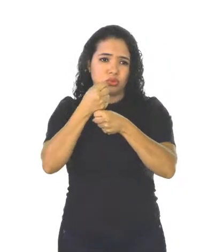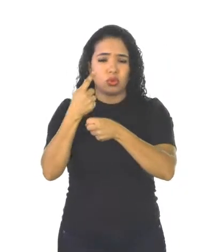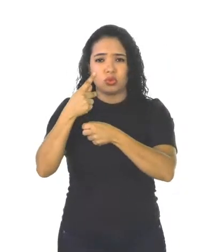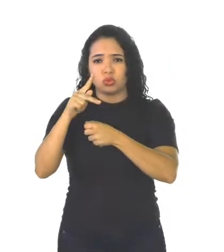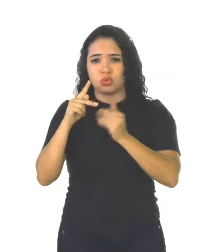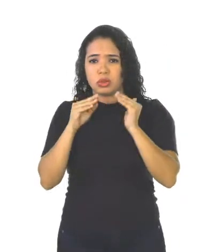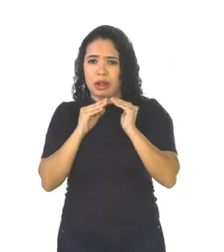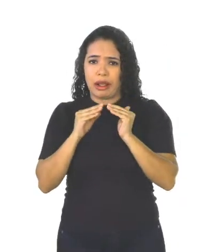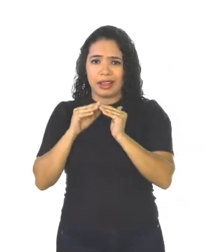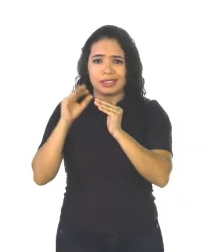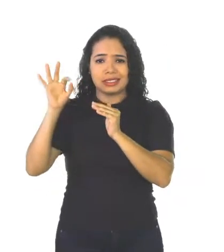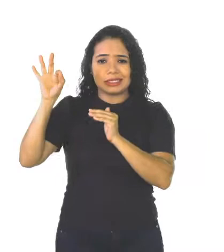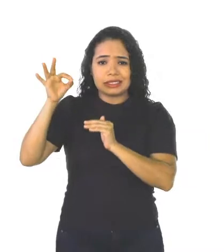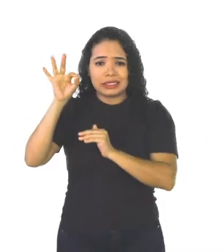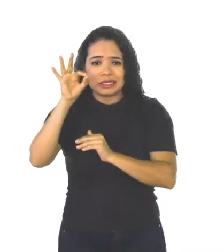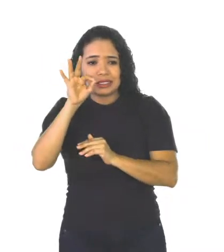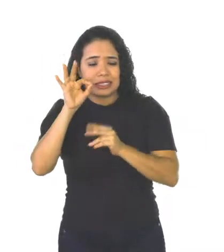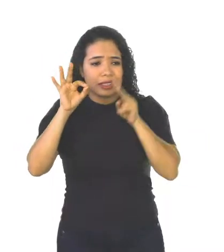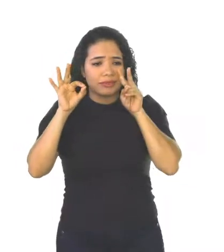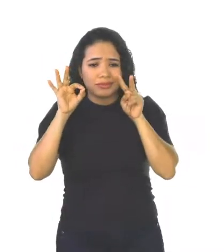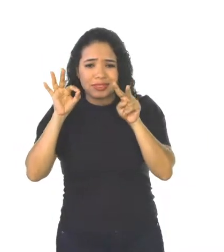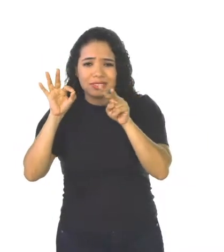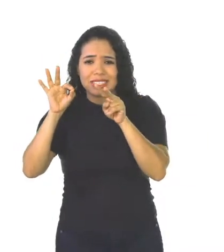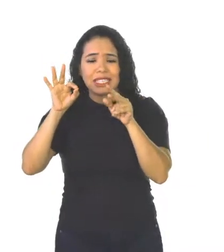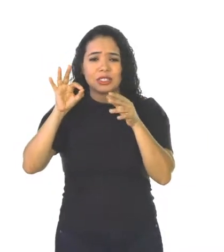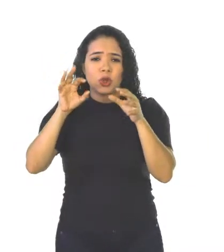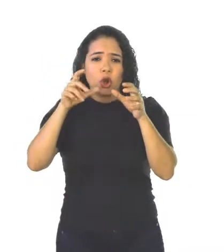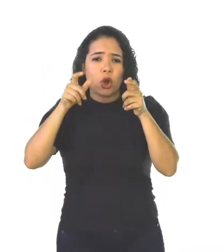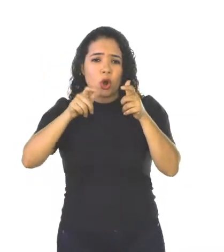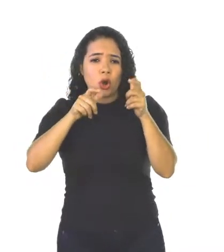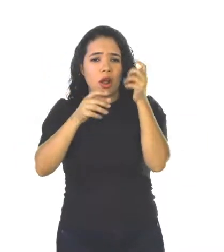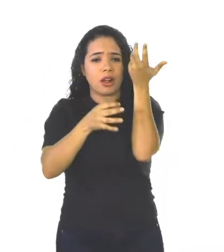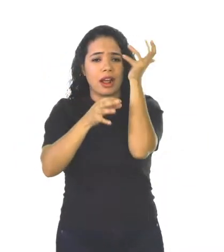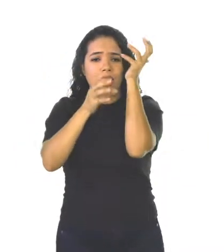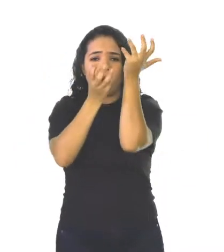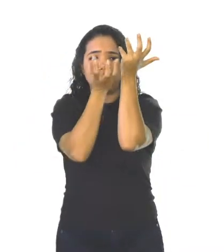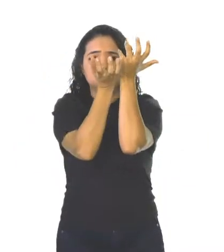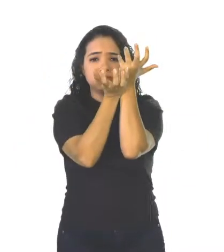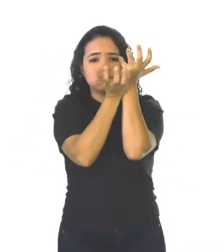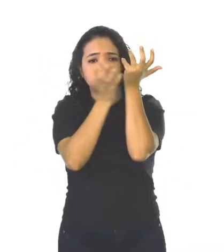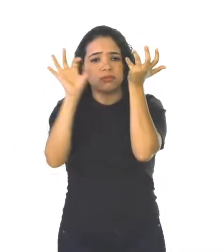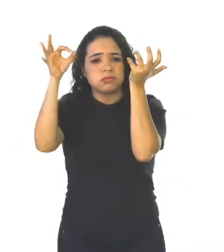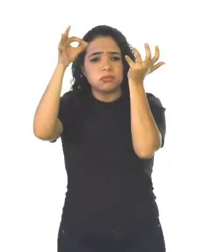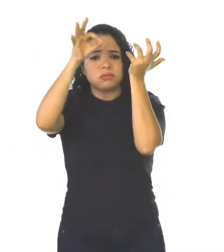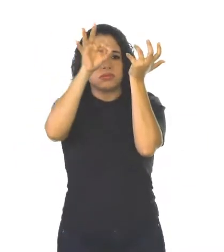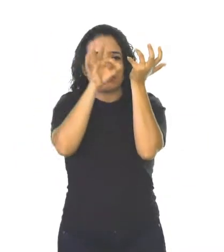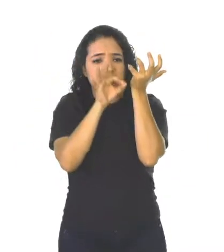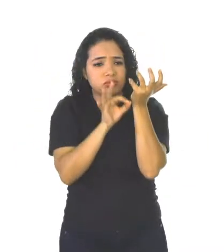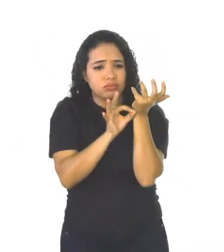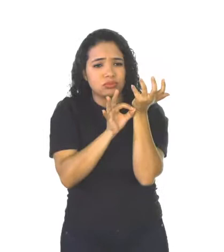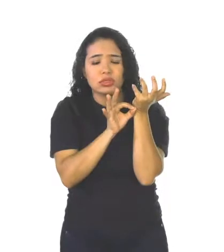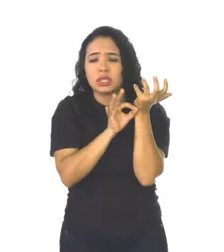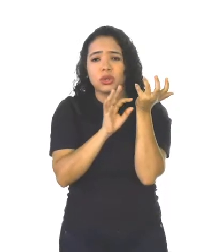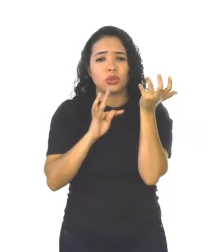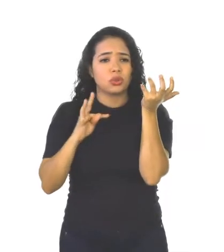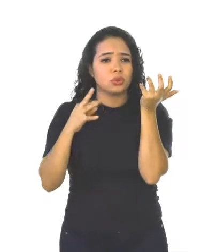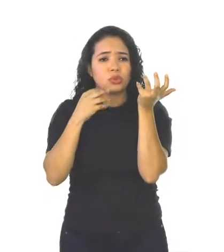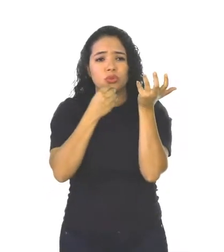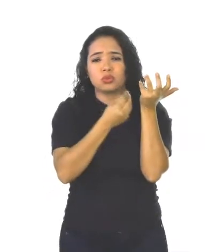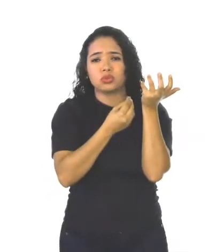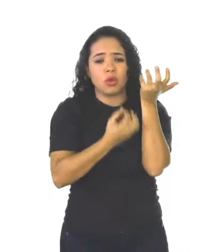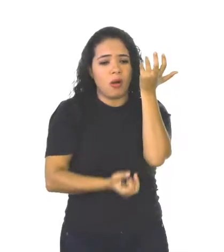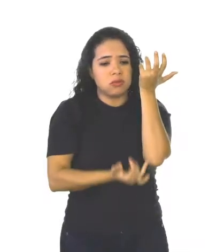seu lugar, seu bocadinho feliz na árvore. E tudo se perdeu no